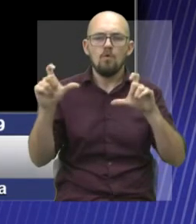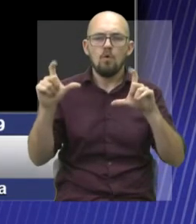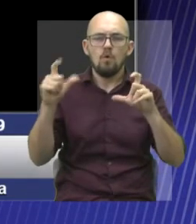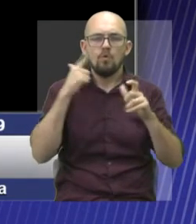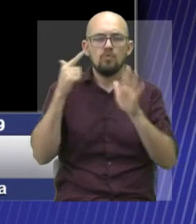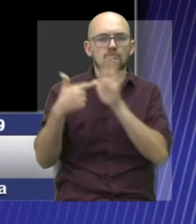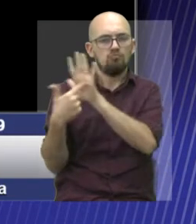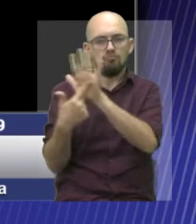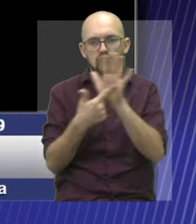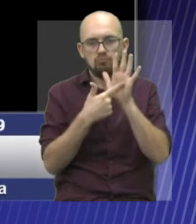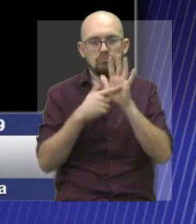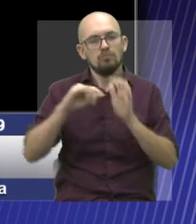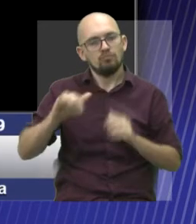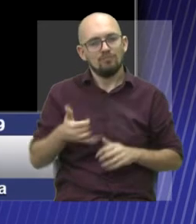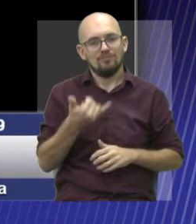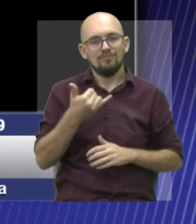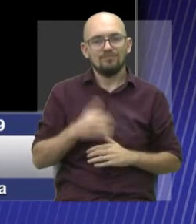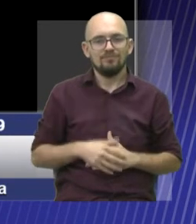já para ir mostrando.